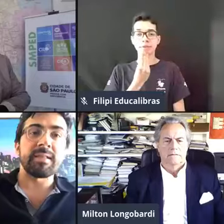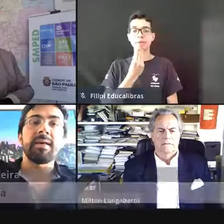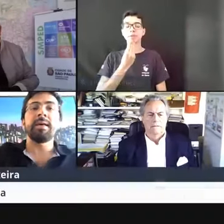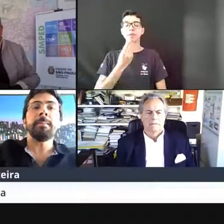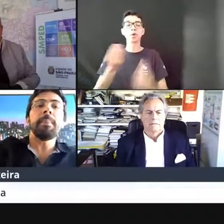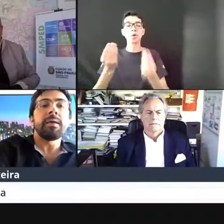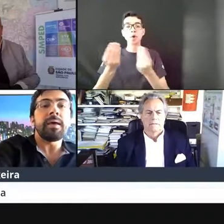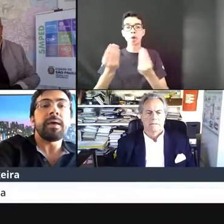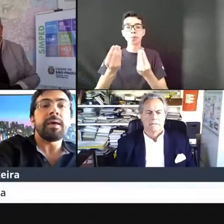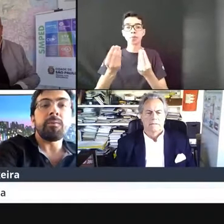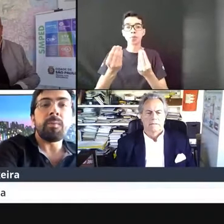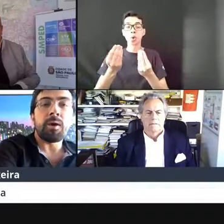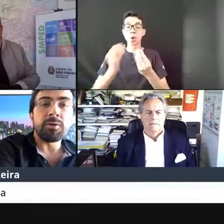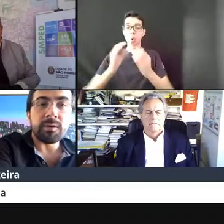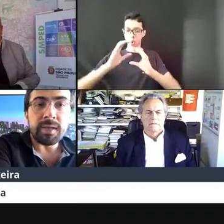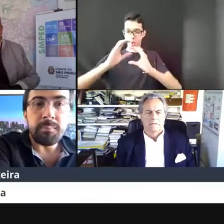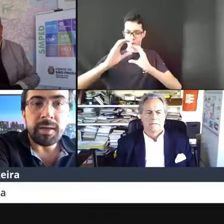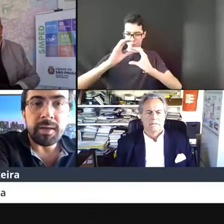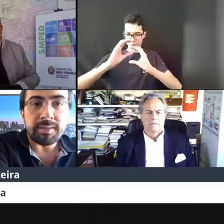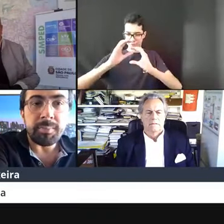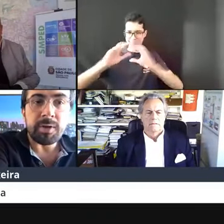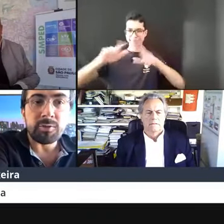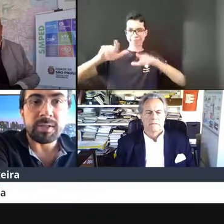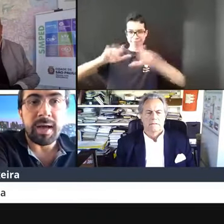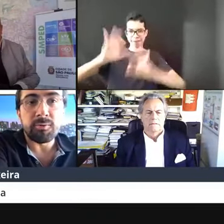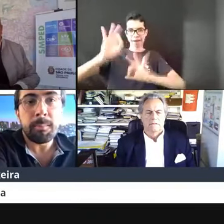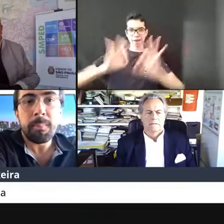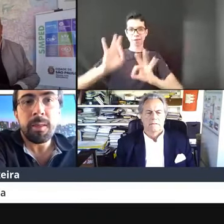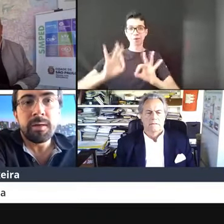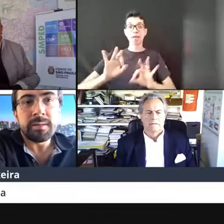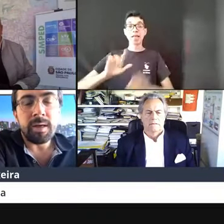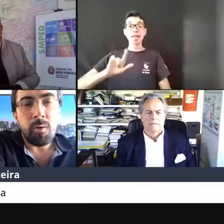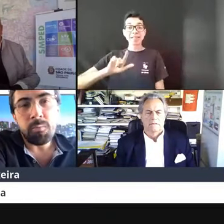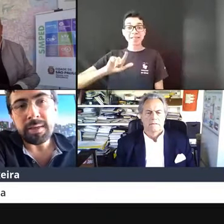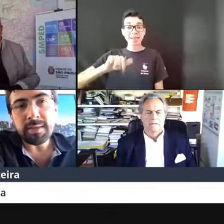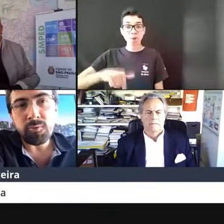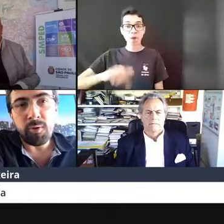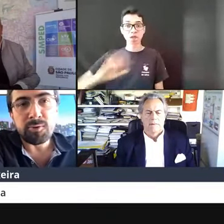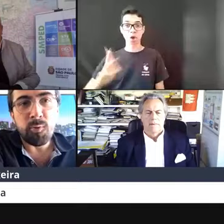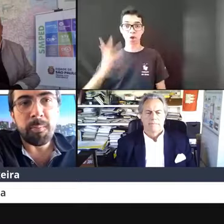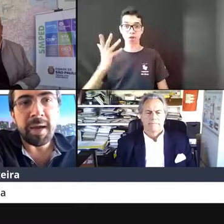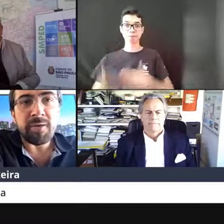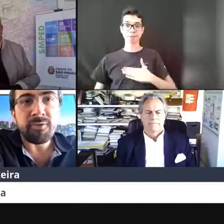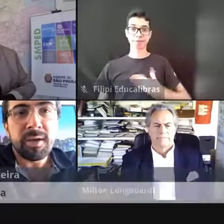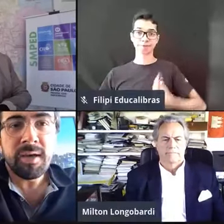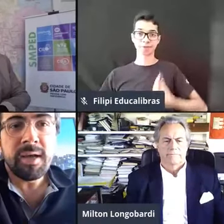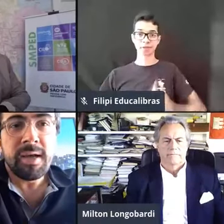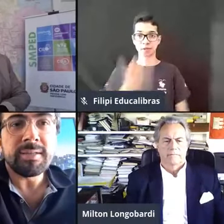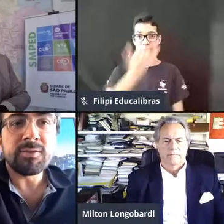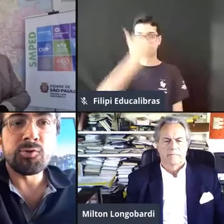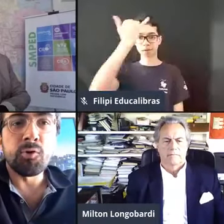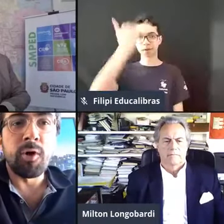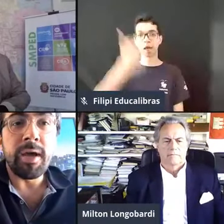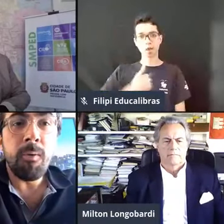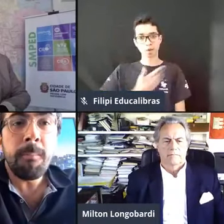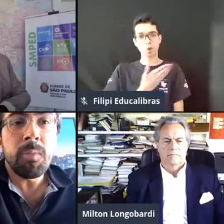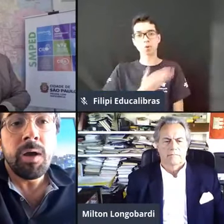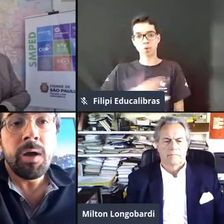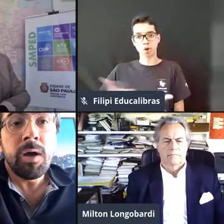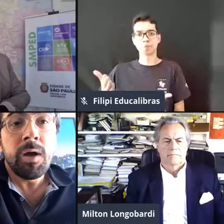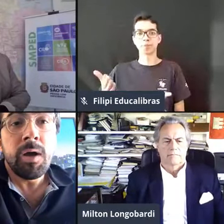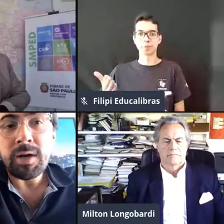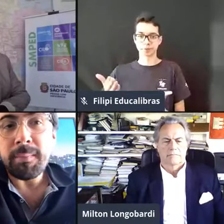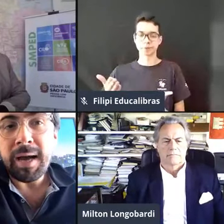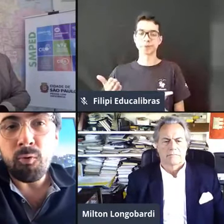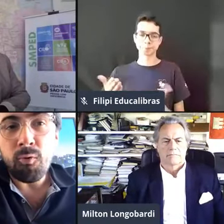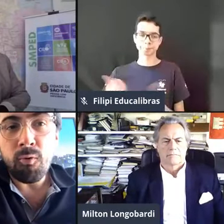que me acidentei, e era uma coisa que eu sempre tinha gostado. Então, assim, num resumo breve, esse sou eu.